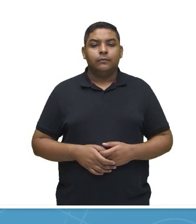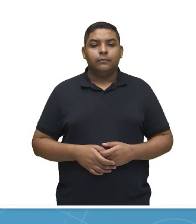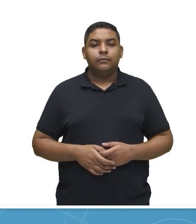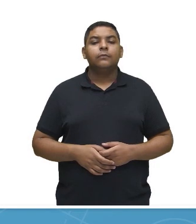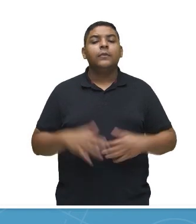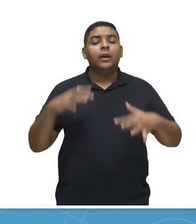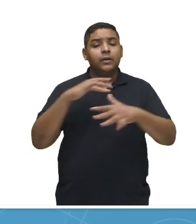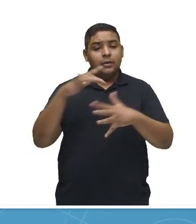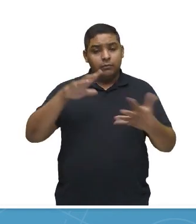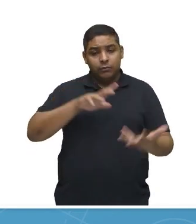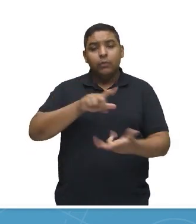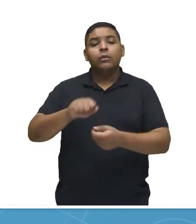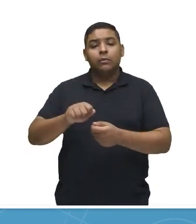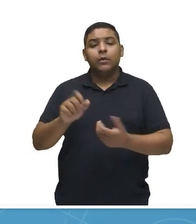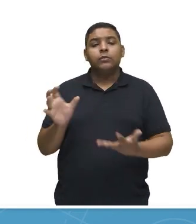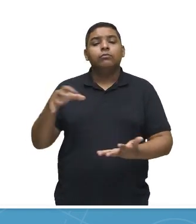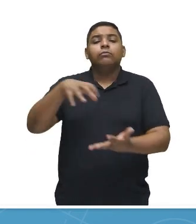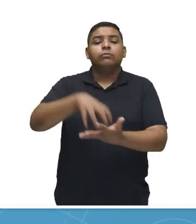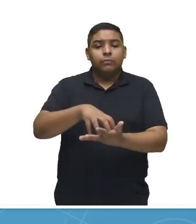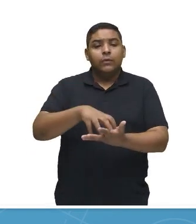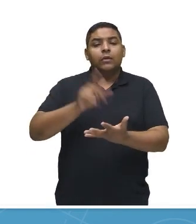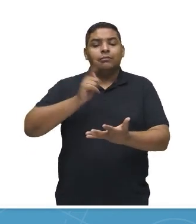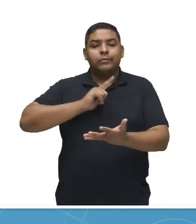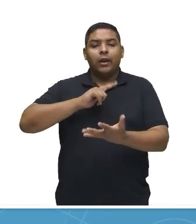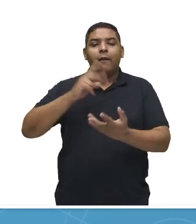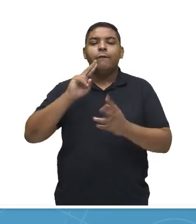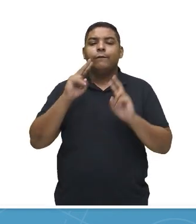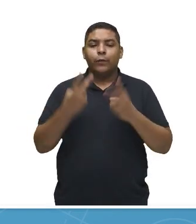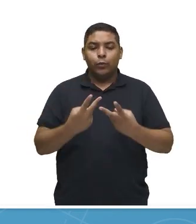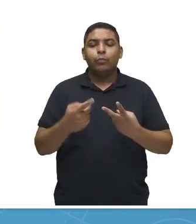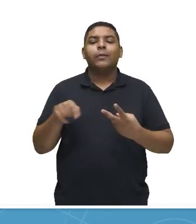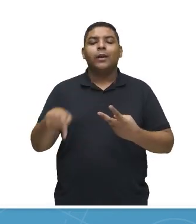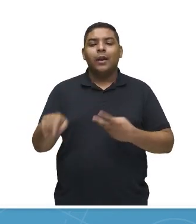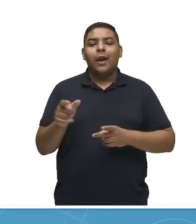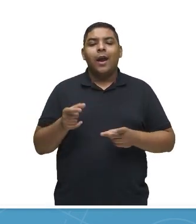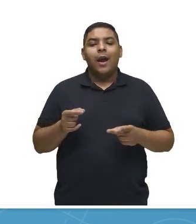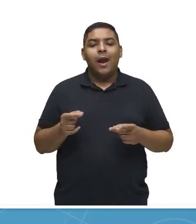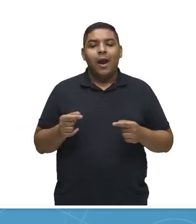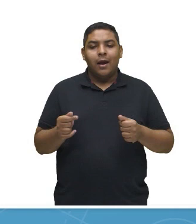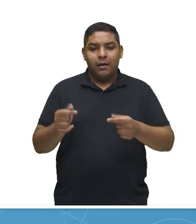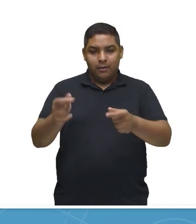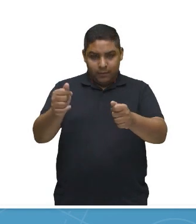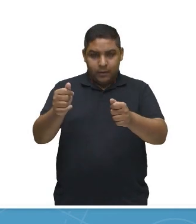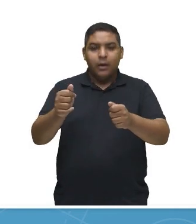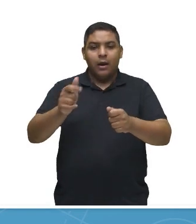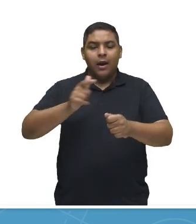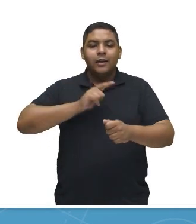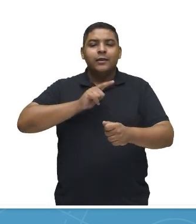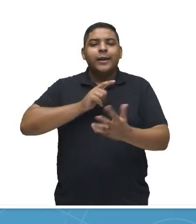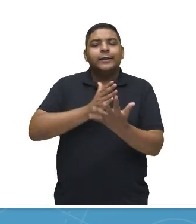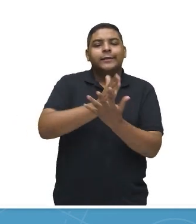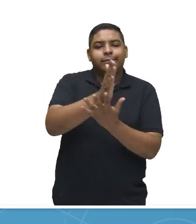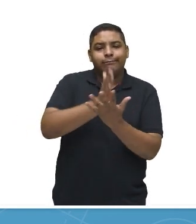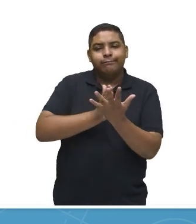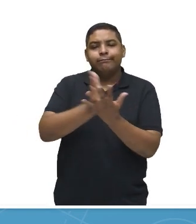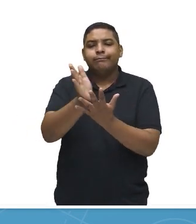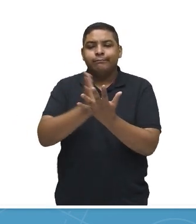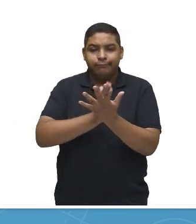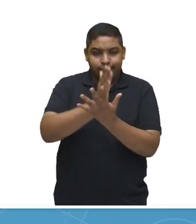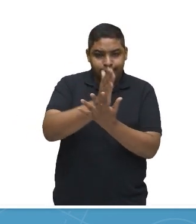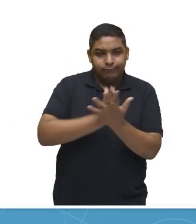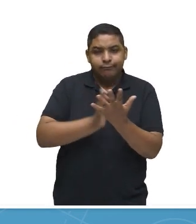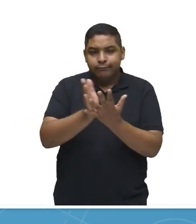seguinte: as cidades globais concentram um grande volume de capitais que polarizam as demais áreas do planeta.